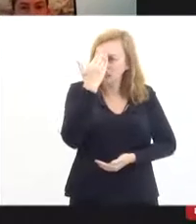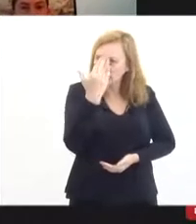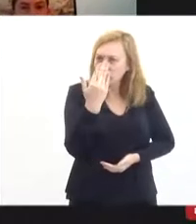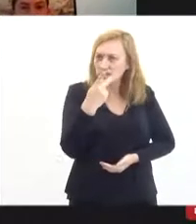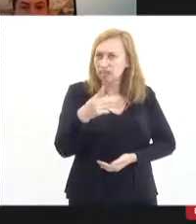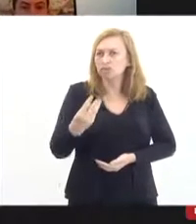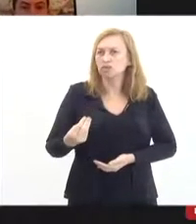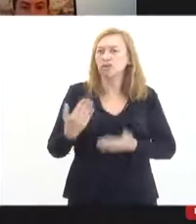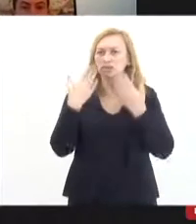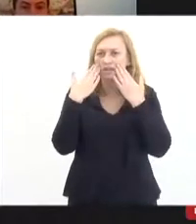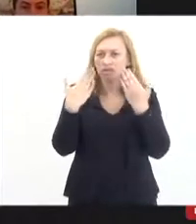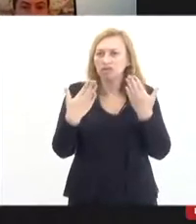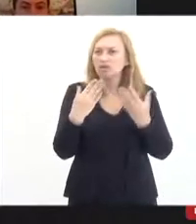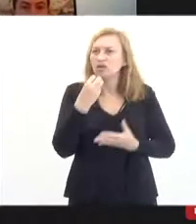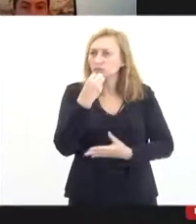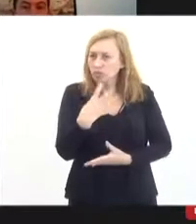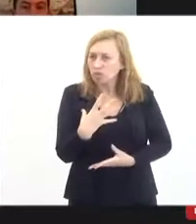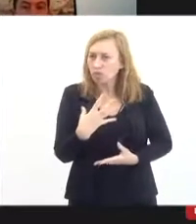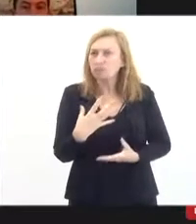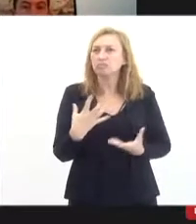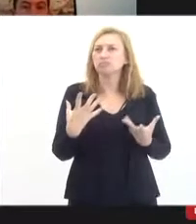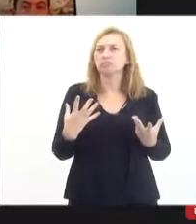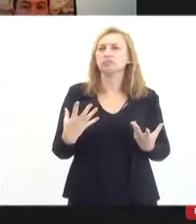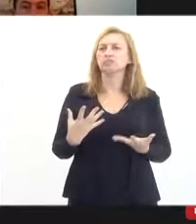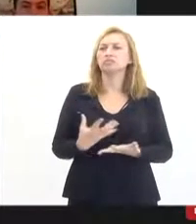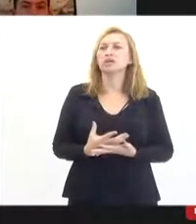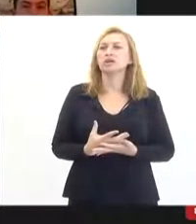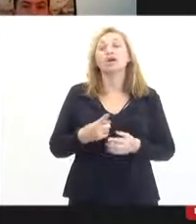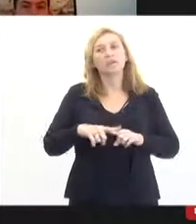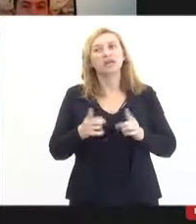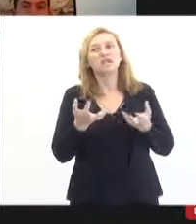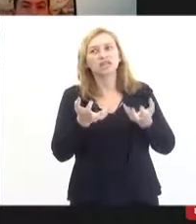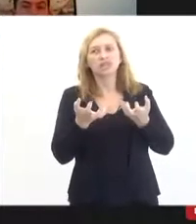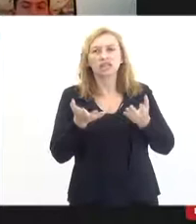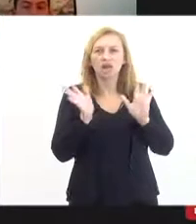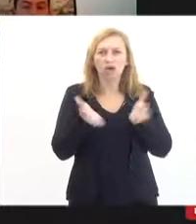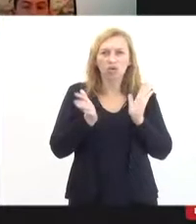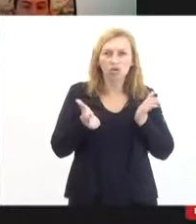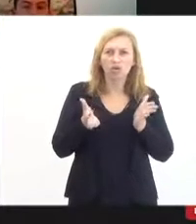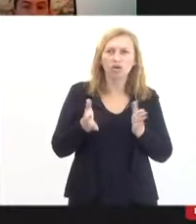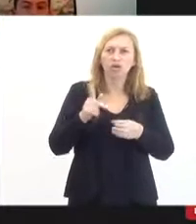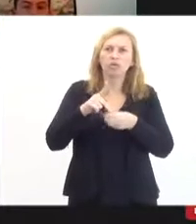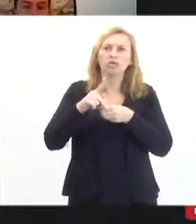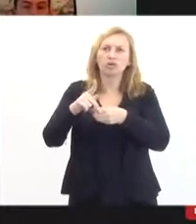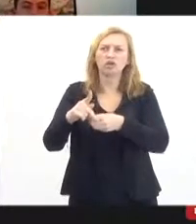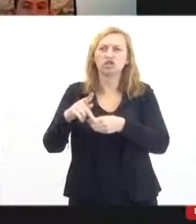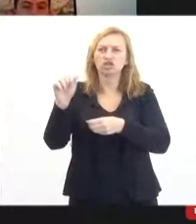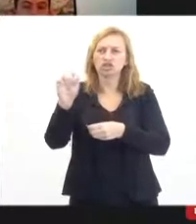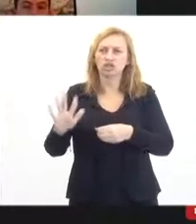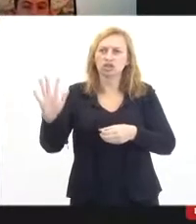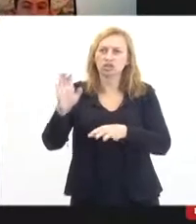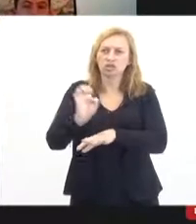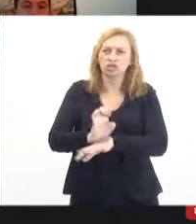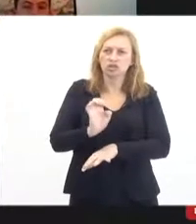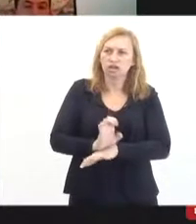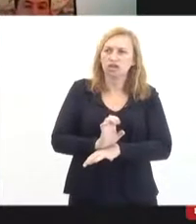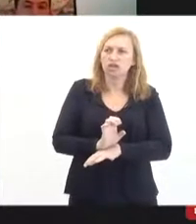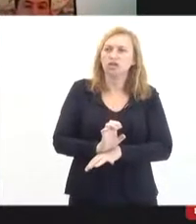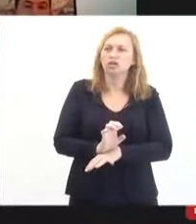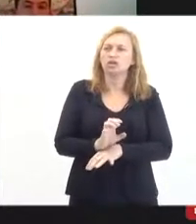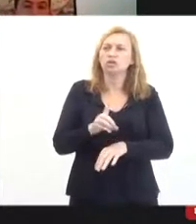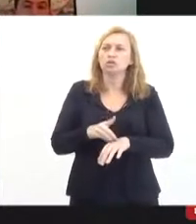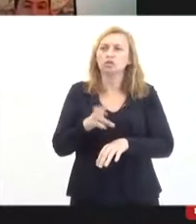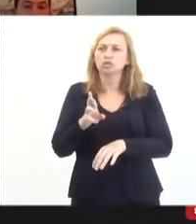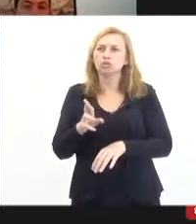sua apresentação, ela foi bastante didática, mas queria passar agora para a Procuradoria-Geral do Estado, dos